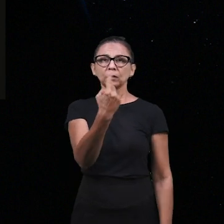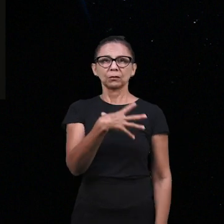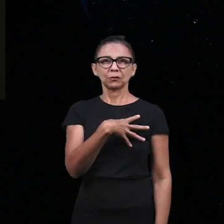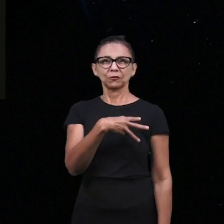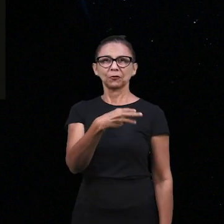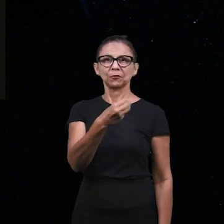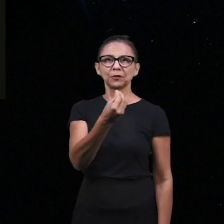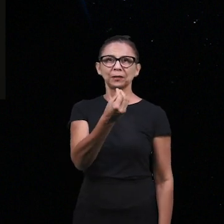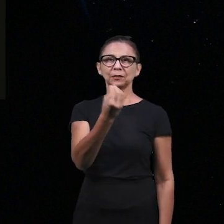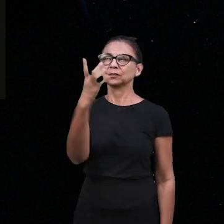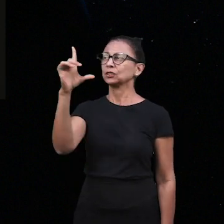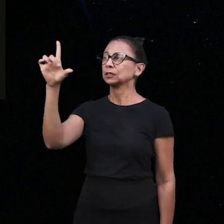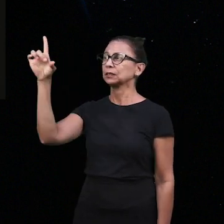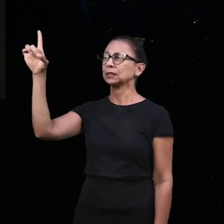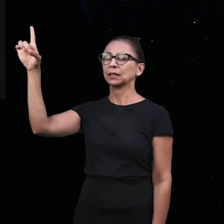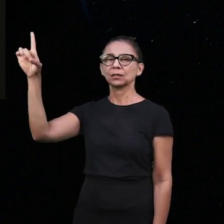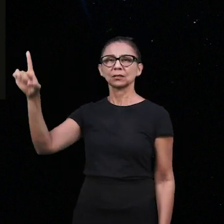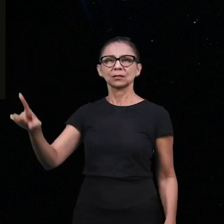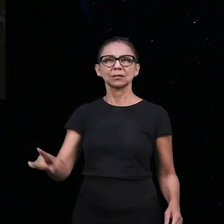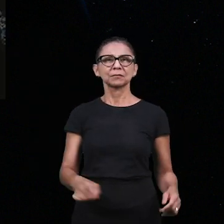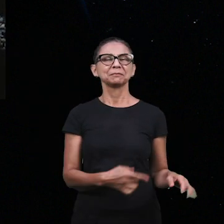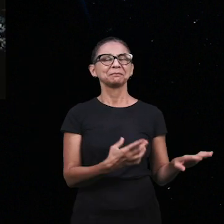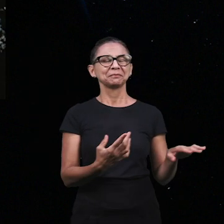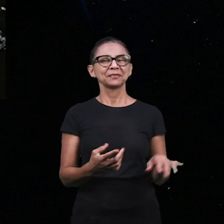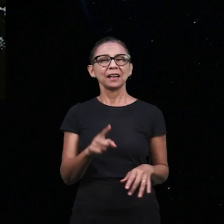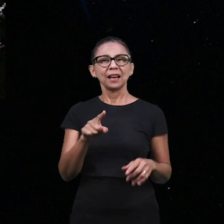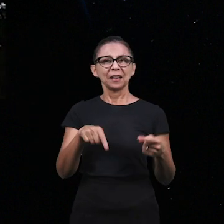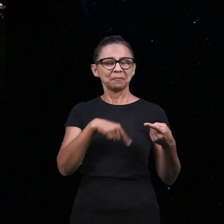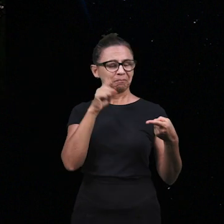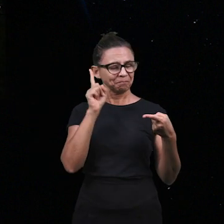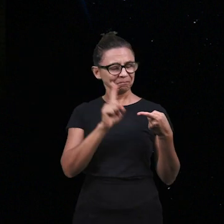unigênito Filho,